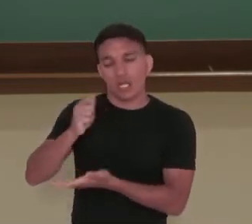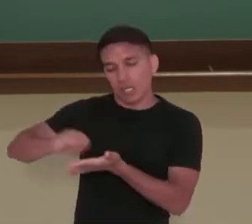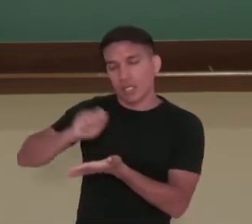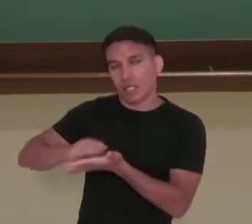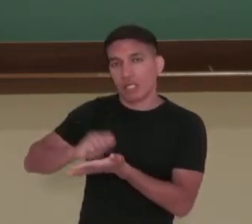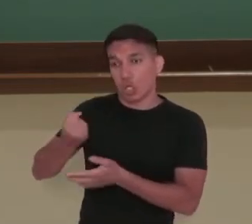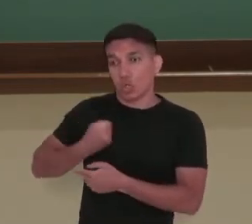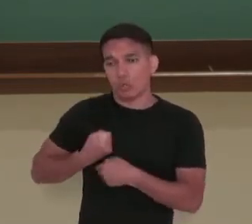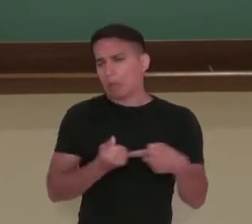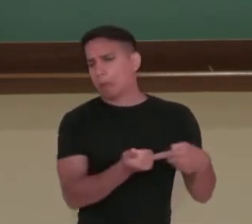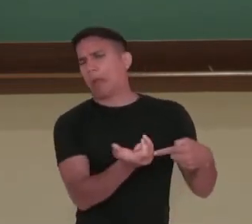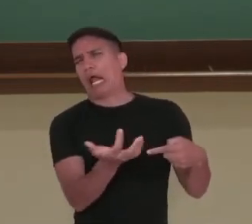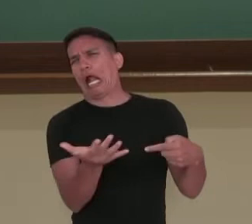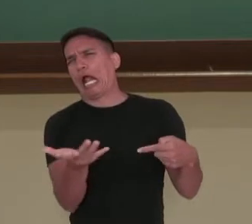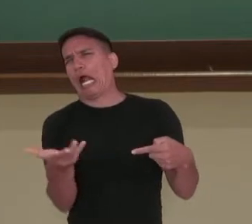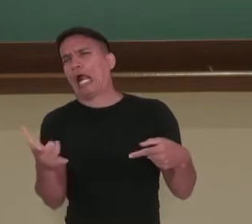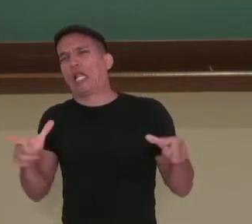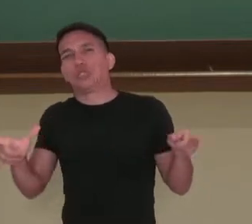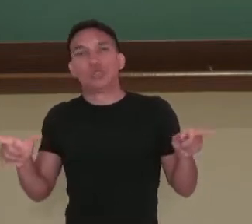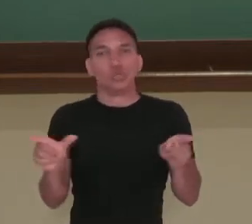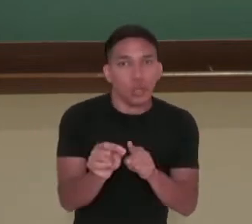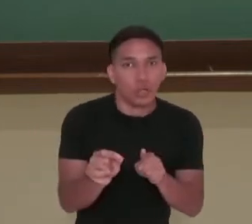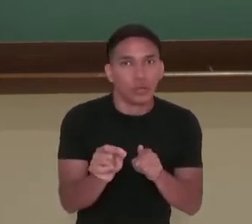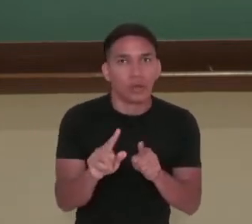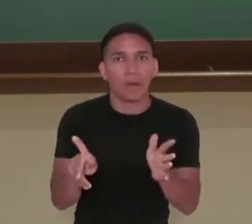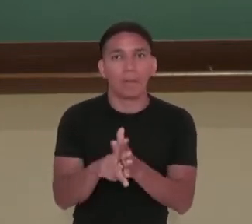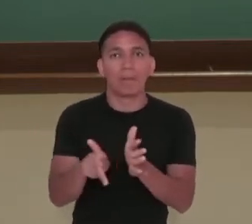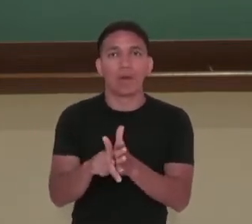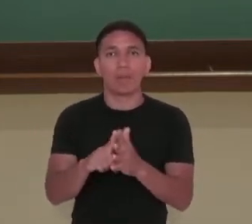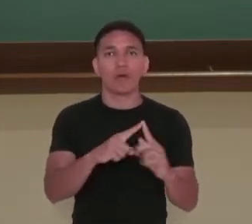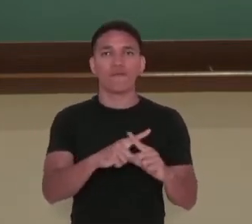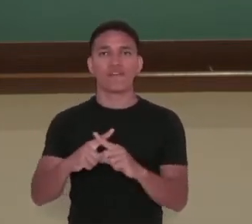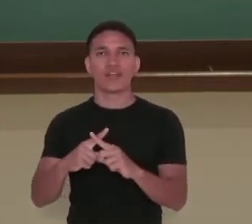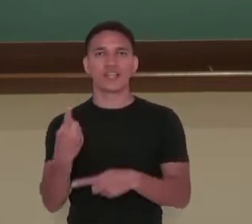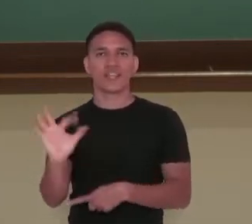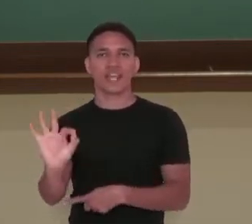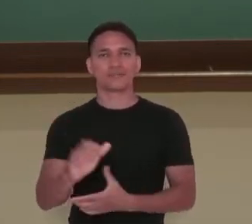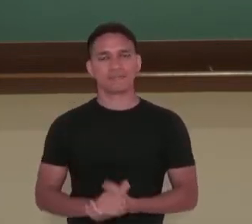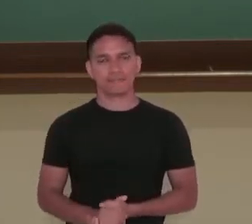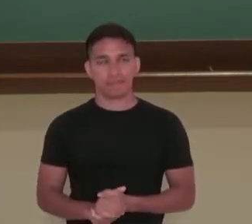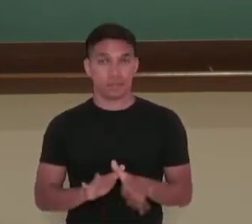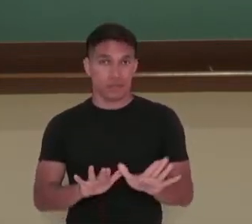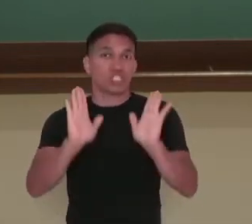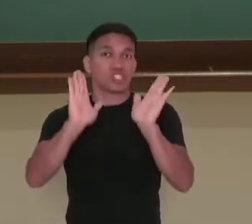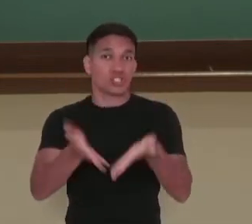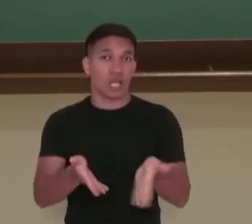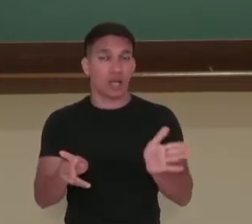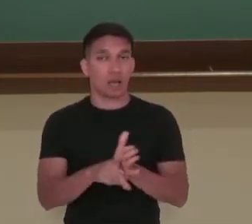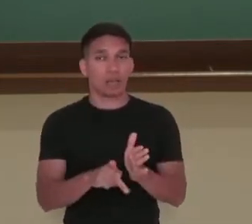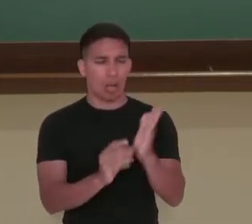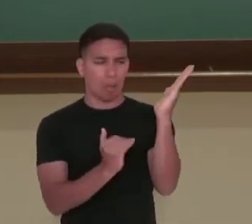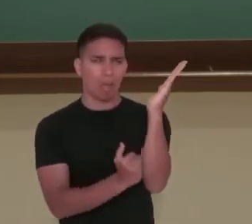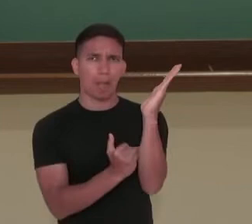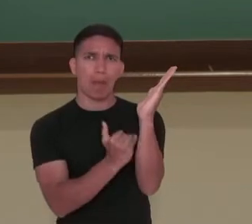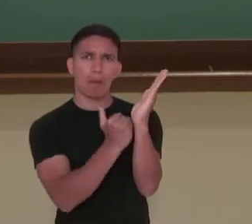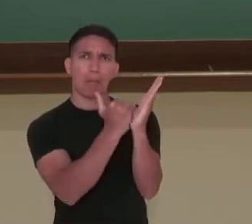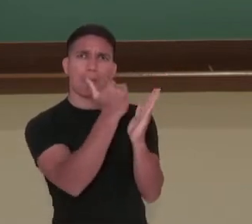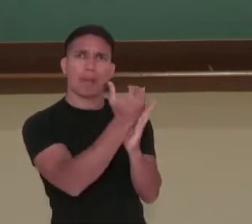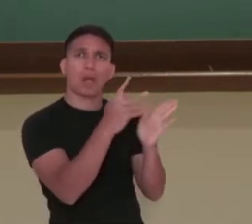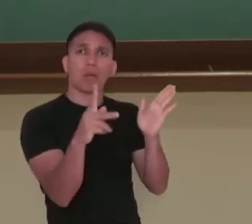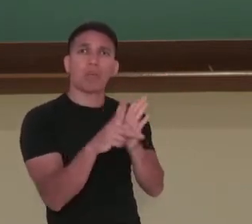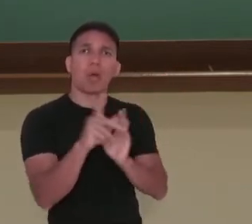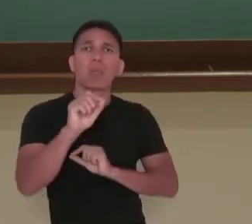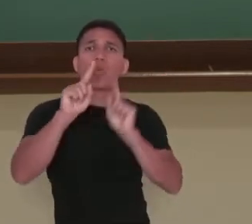ou pequenos usando uma potência de base 10. E já a ordem de grandeza, ele é um